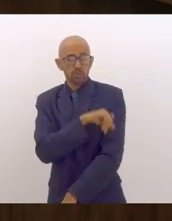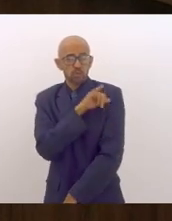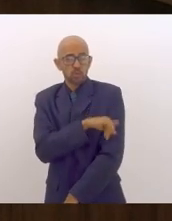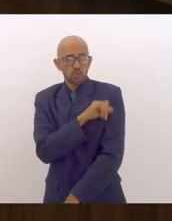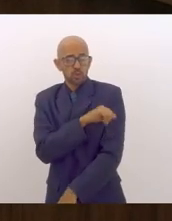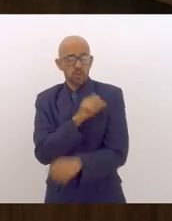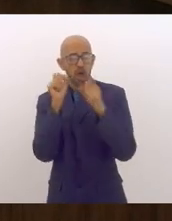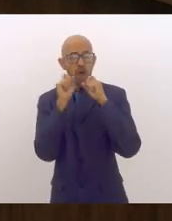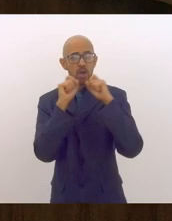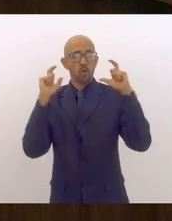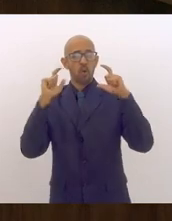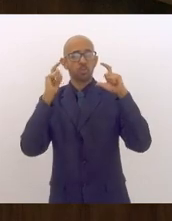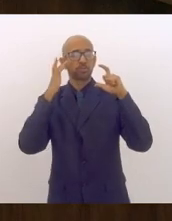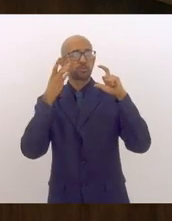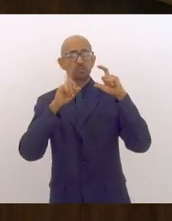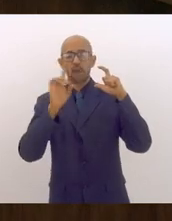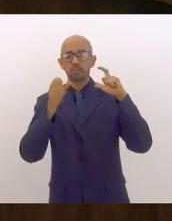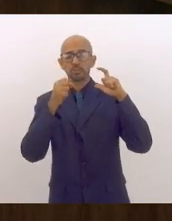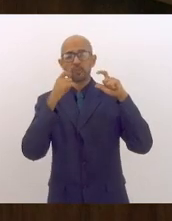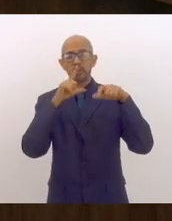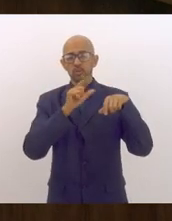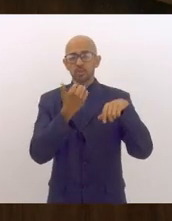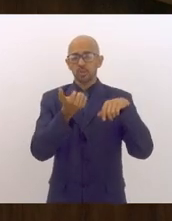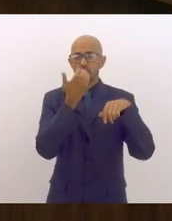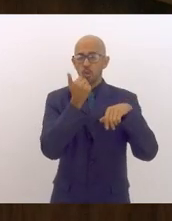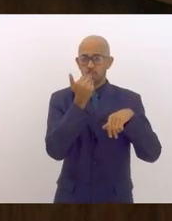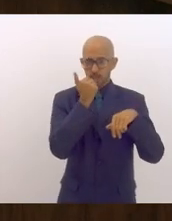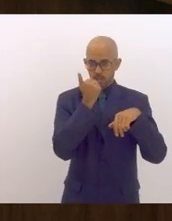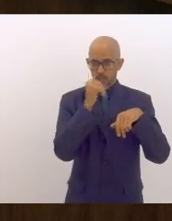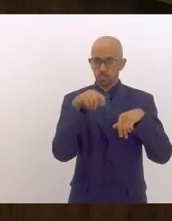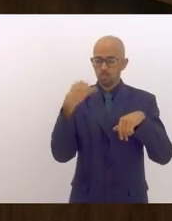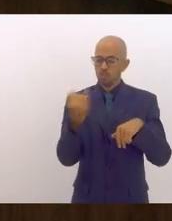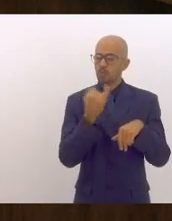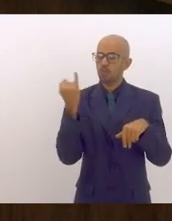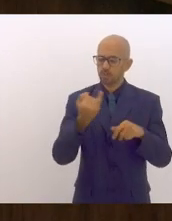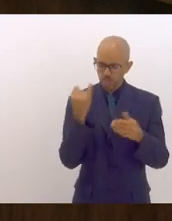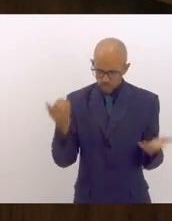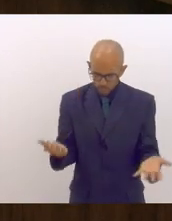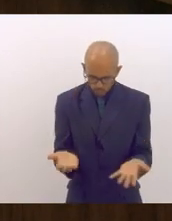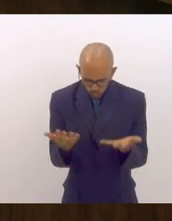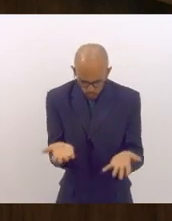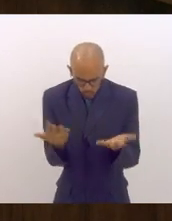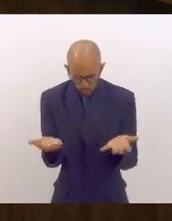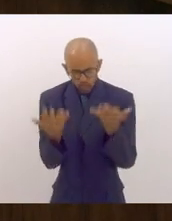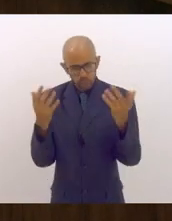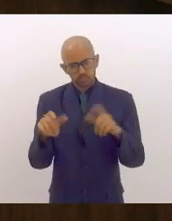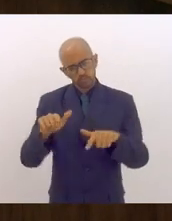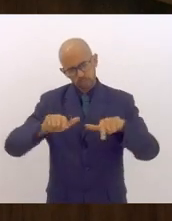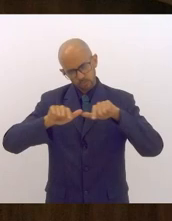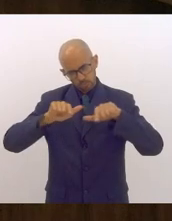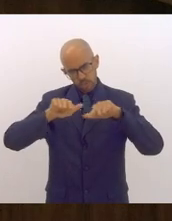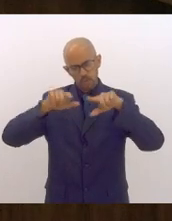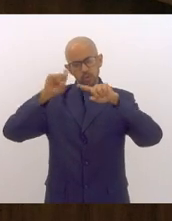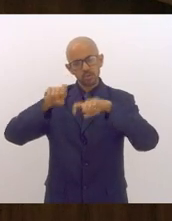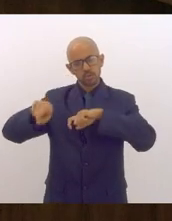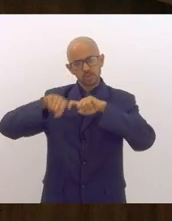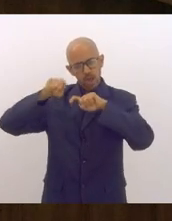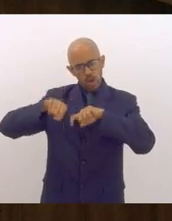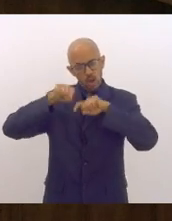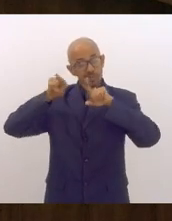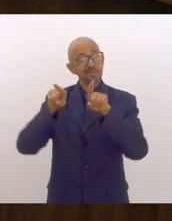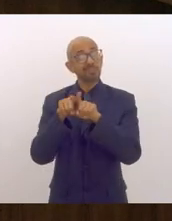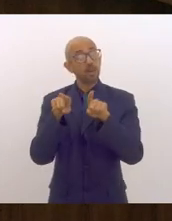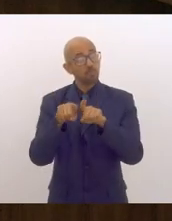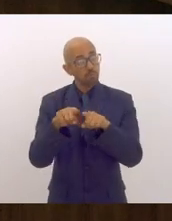acordam todo dia sem saber se vão fazer uma refeição. É muito importante valorizar trabalhadores e trabalhadoras agrícolas, rurais e também urbanos